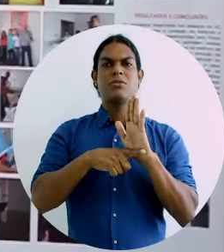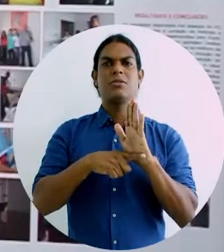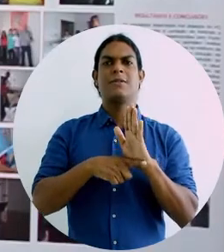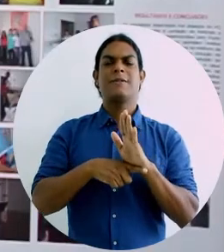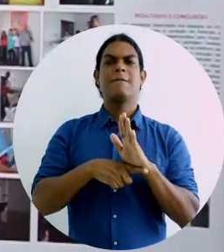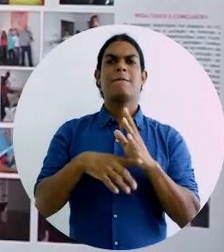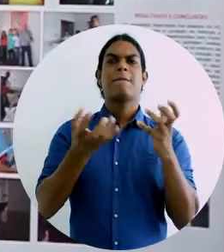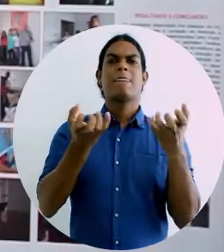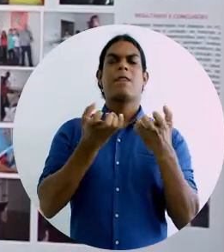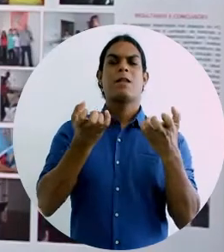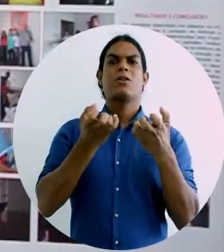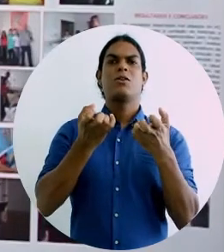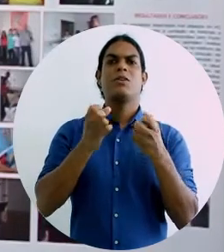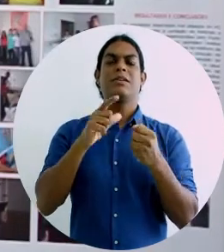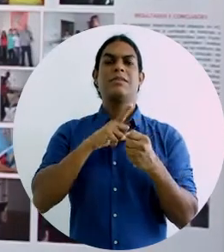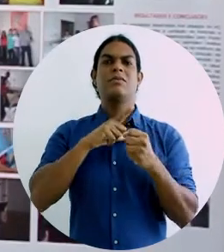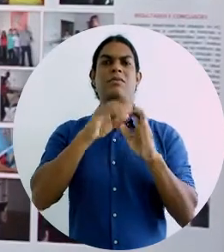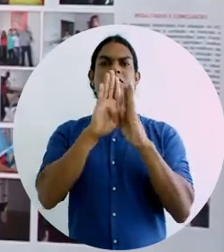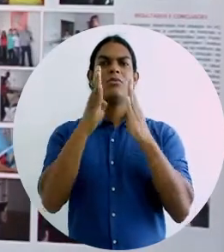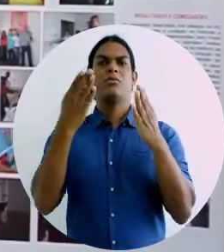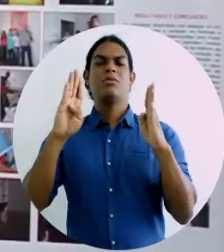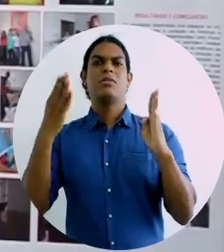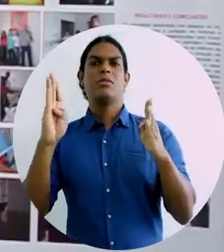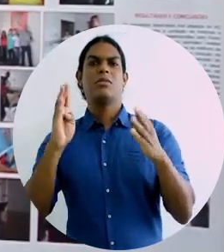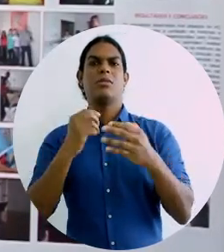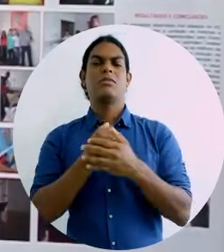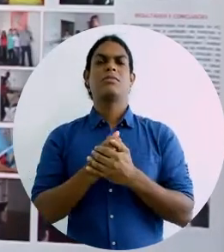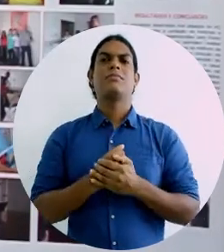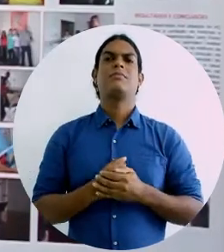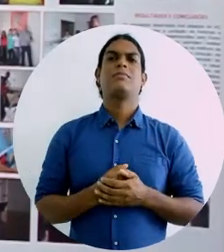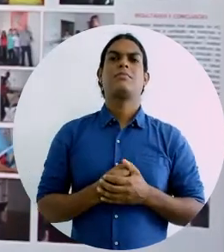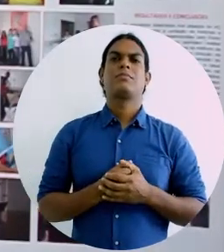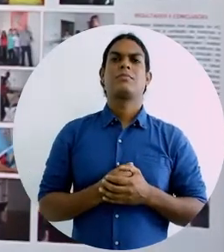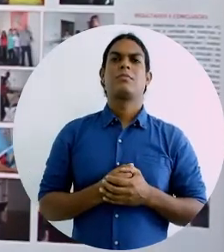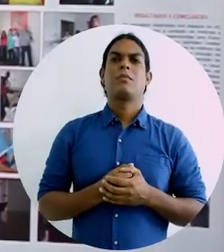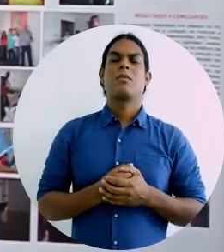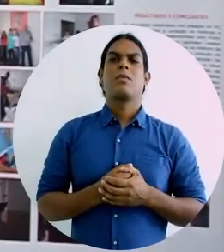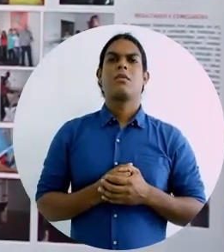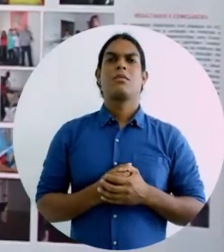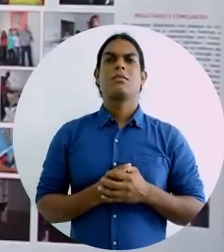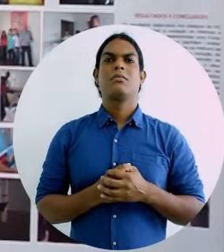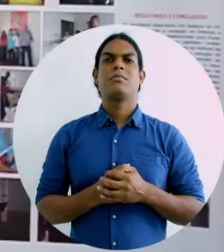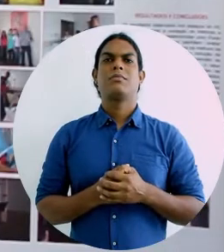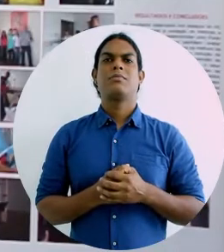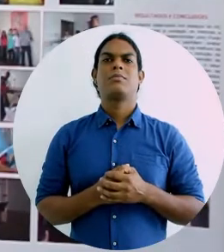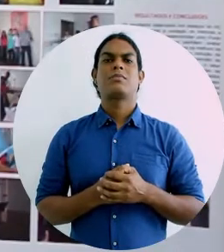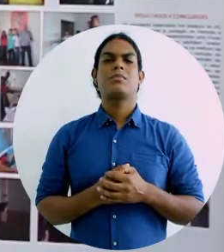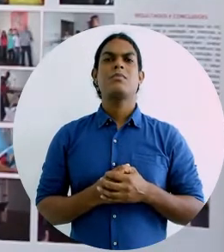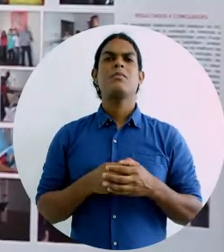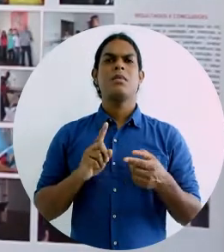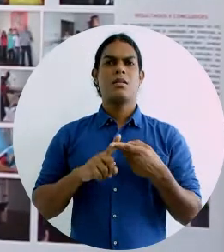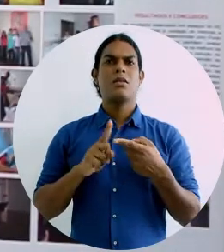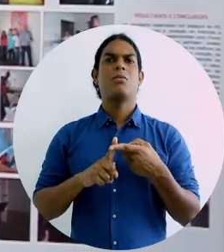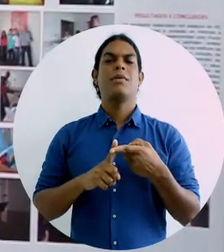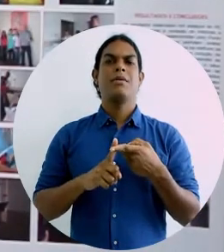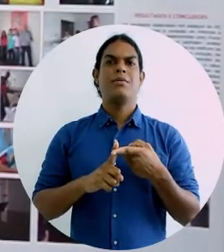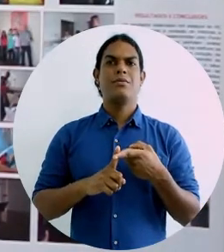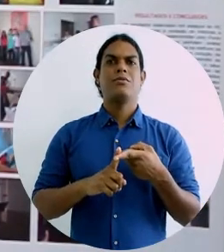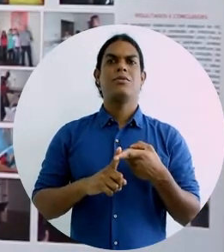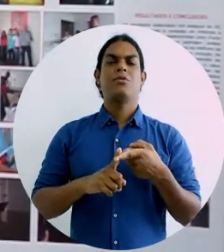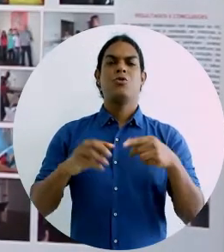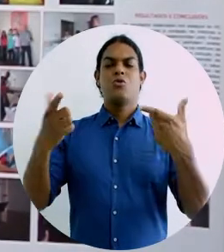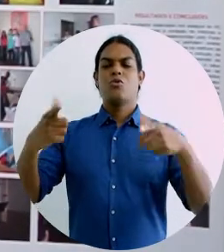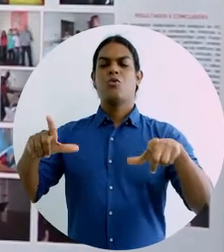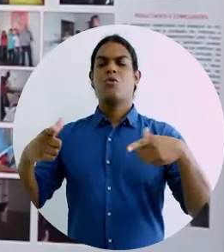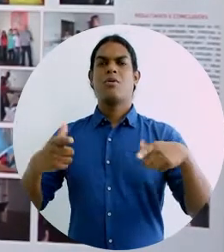uma pequena biblioteca que servisse como ponto de apoio para o programa. Também como um espaço onde os pacientes e